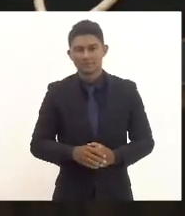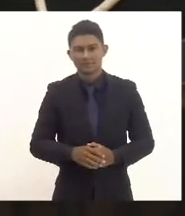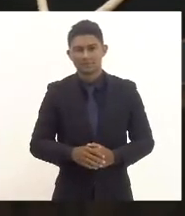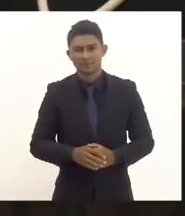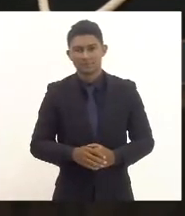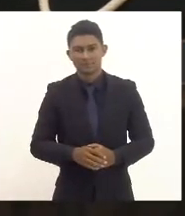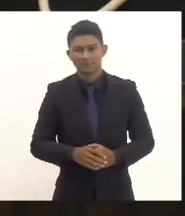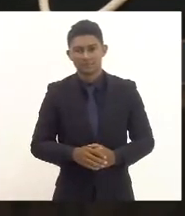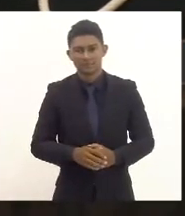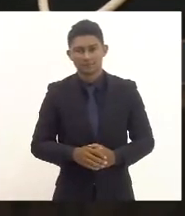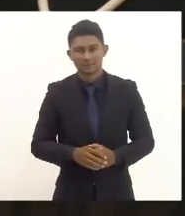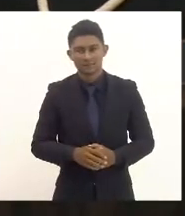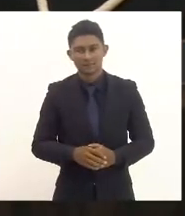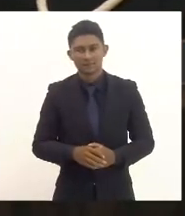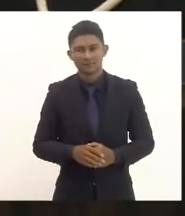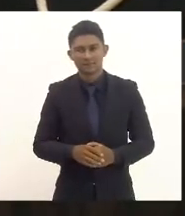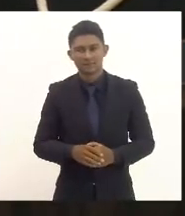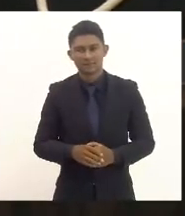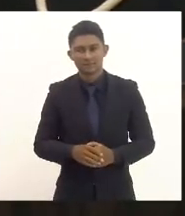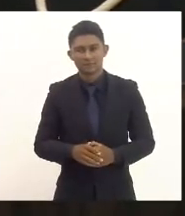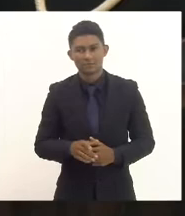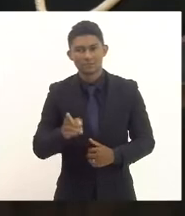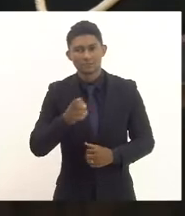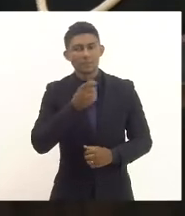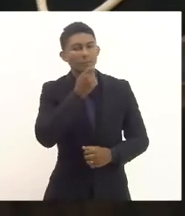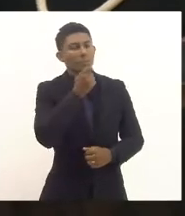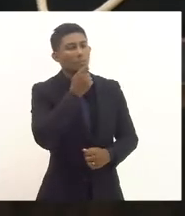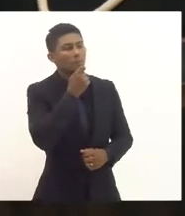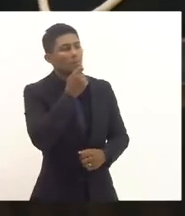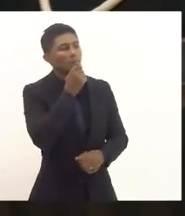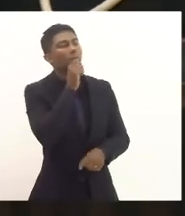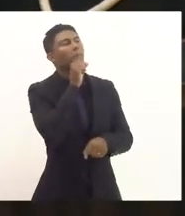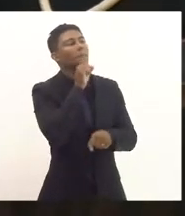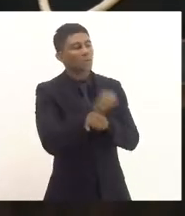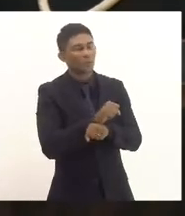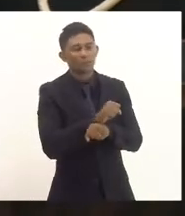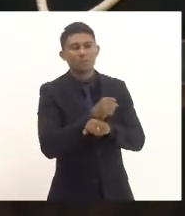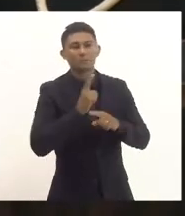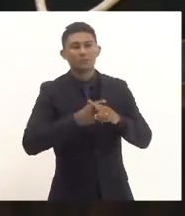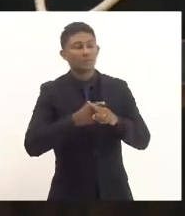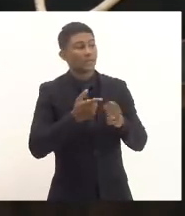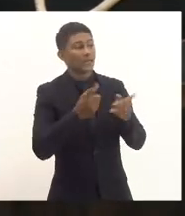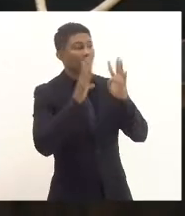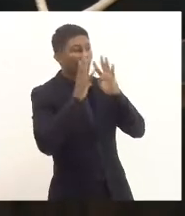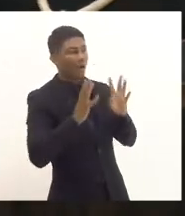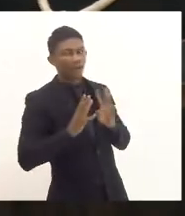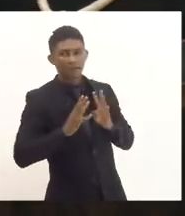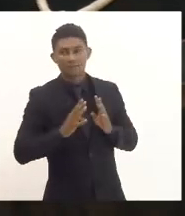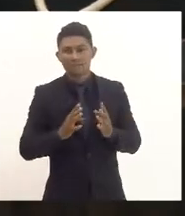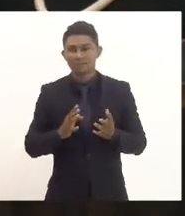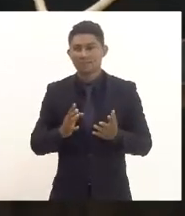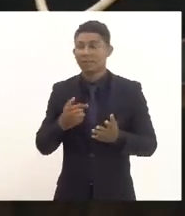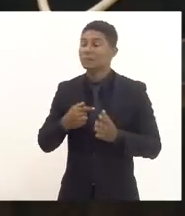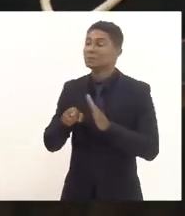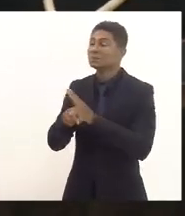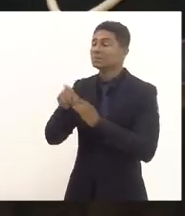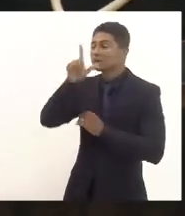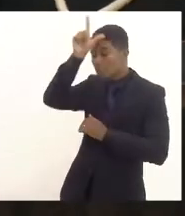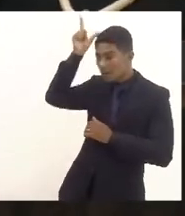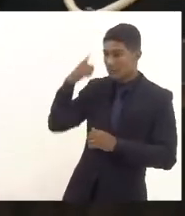e ele parou de falar também queria que prestar atenção aí tava assim do meu lado falei o Luiz Paulo tá aí Ivan